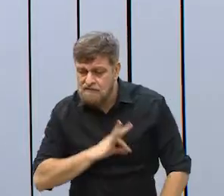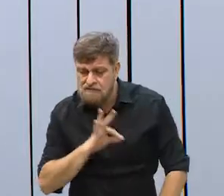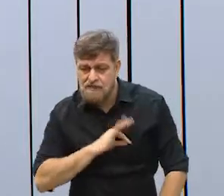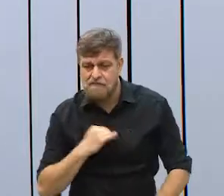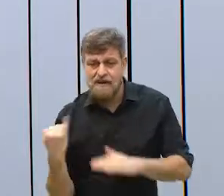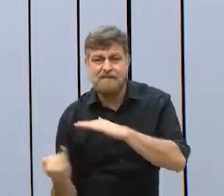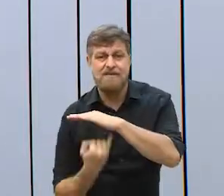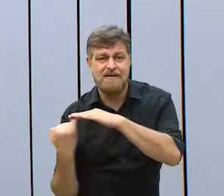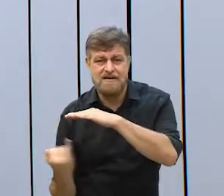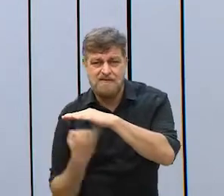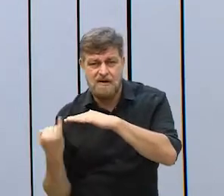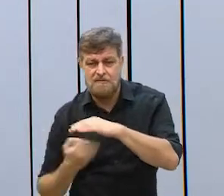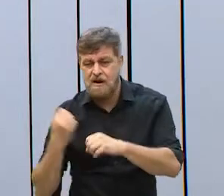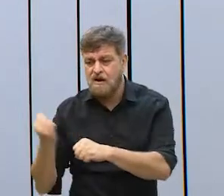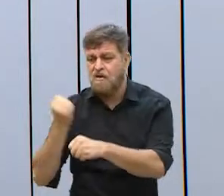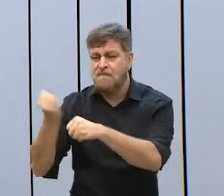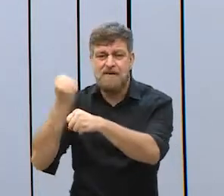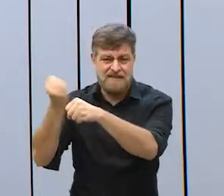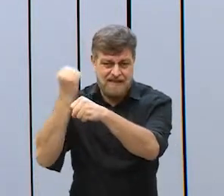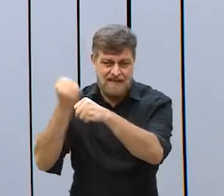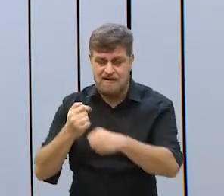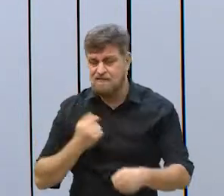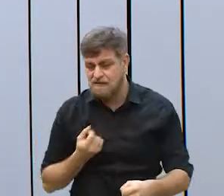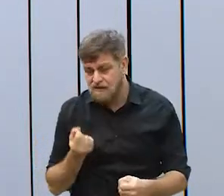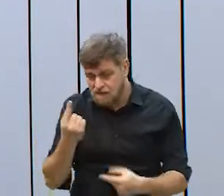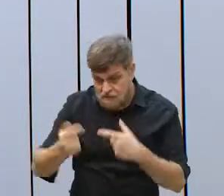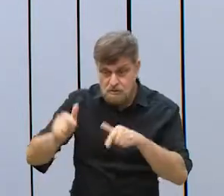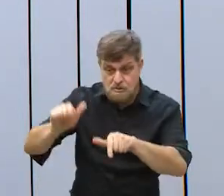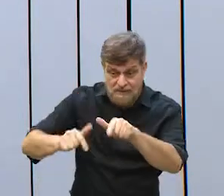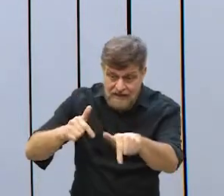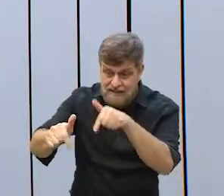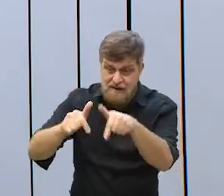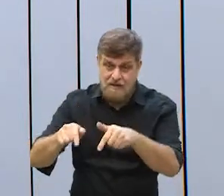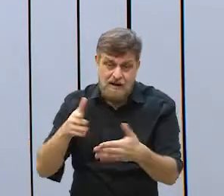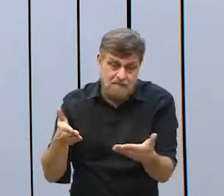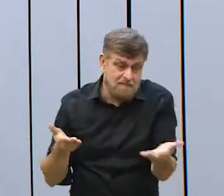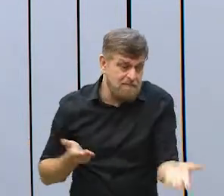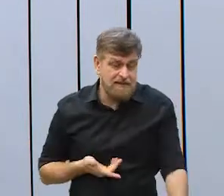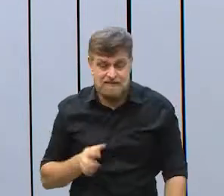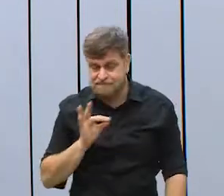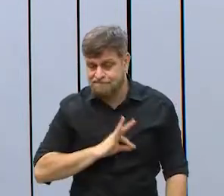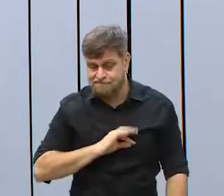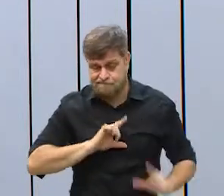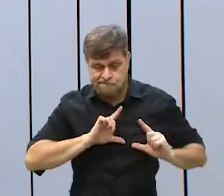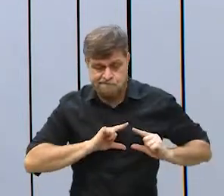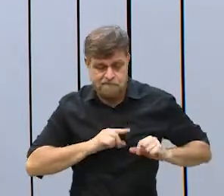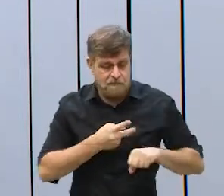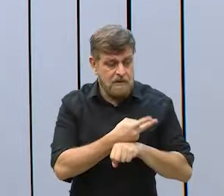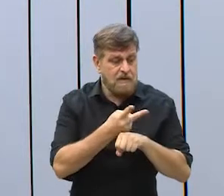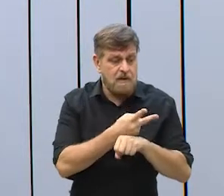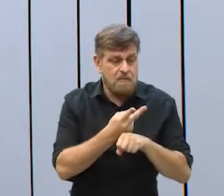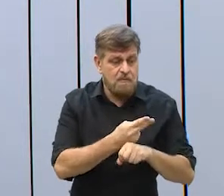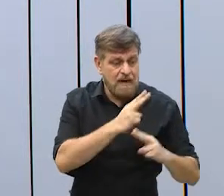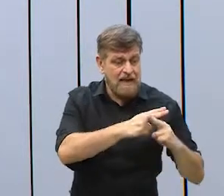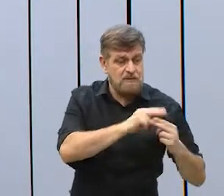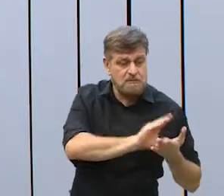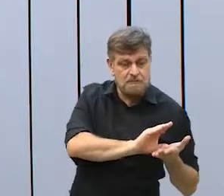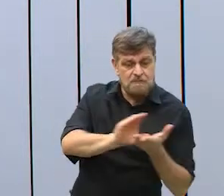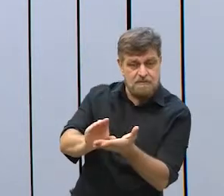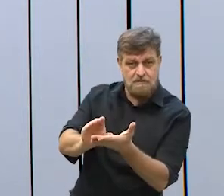informal, é o pedreiro, o servente. Sim. São pessoas trabalhadoras, mas que se viram numa necessidade de buscar esses auxílios. Então,